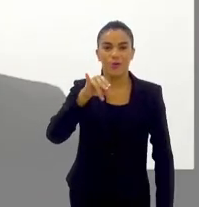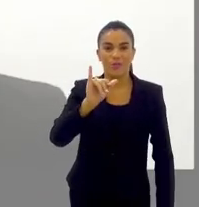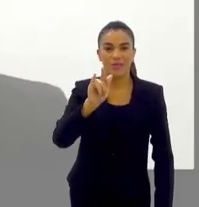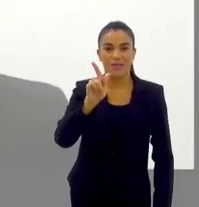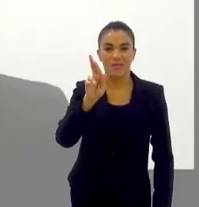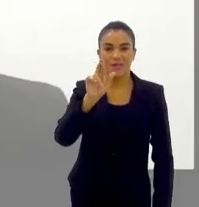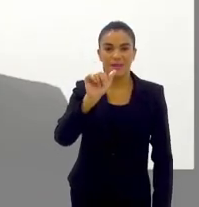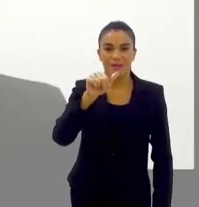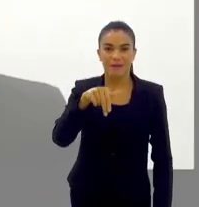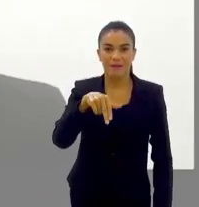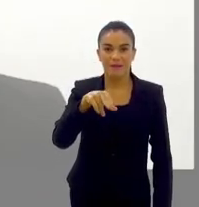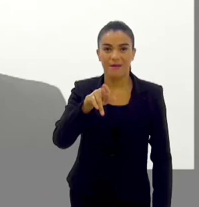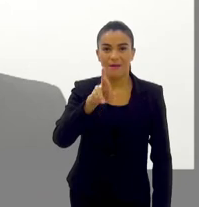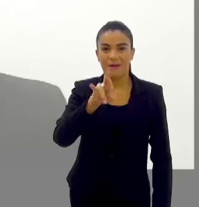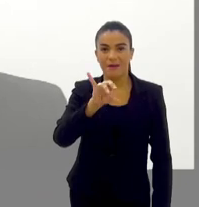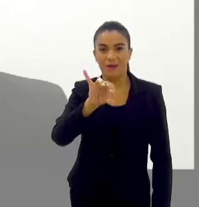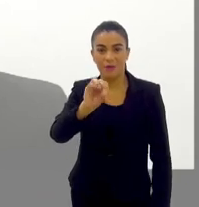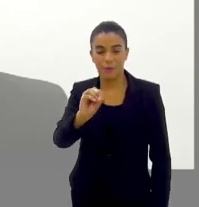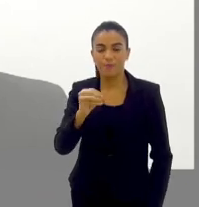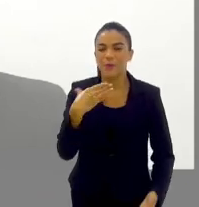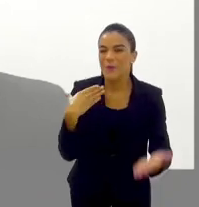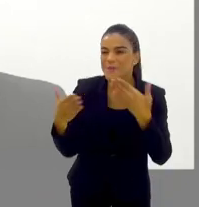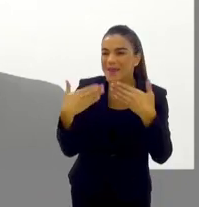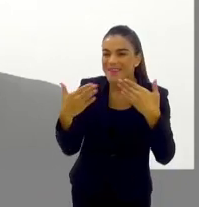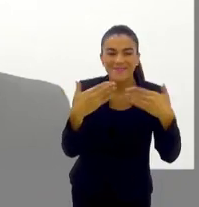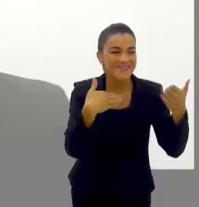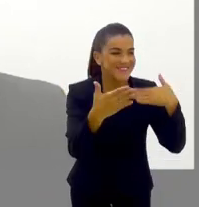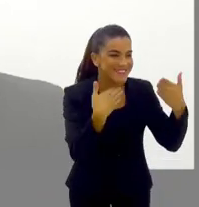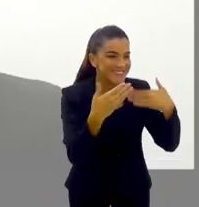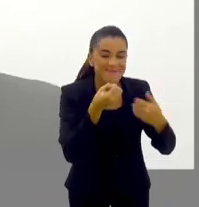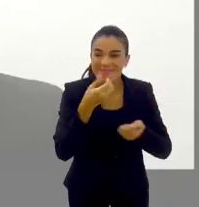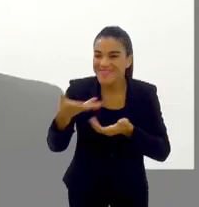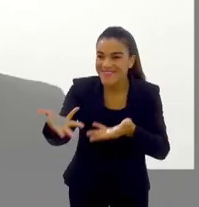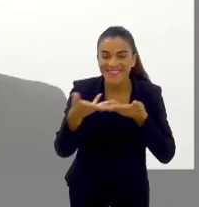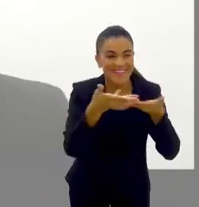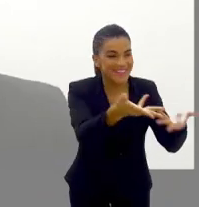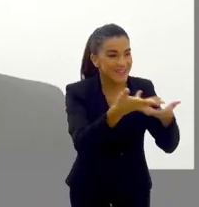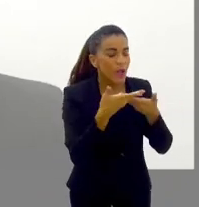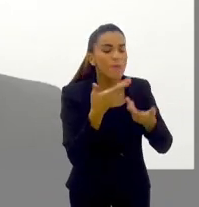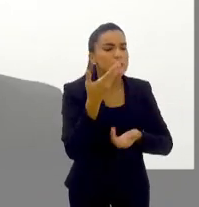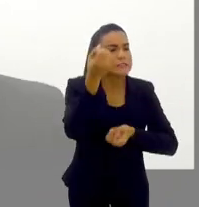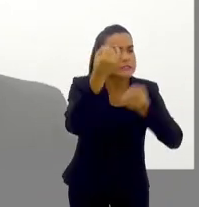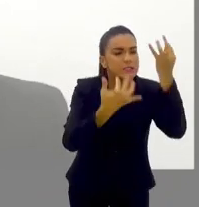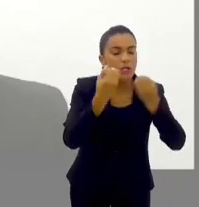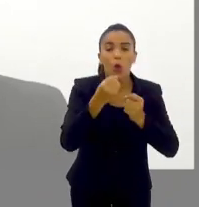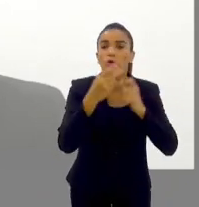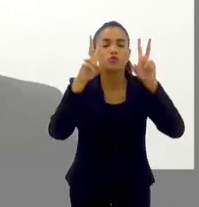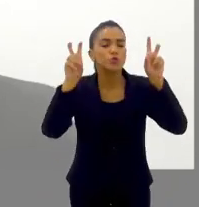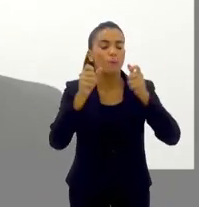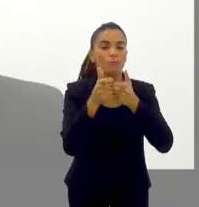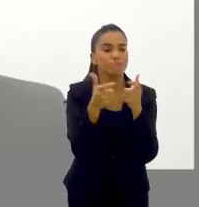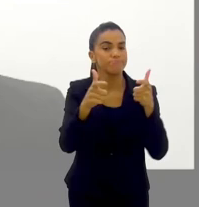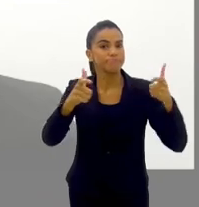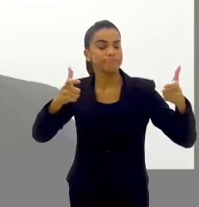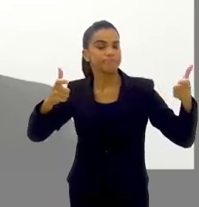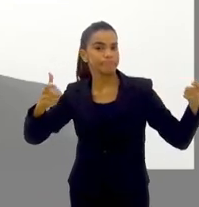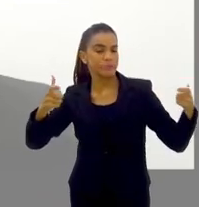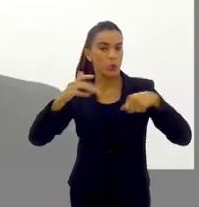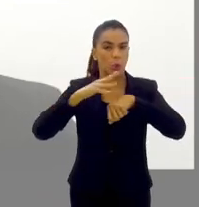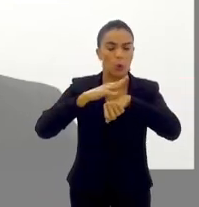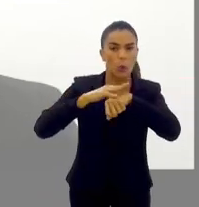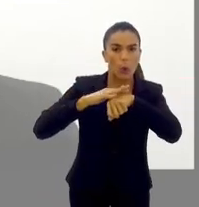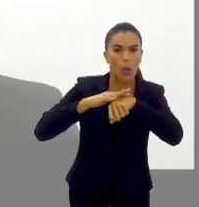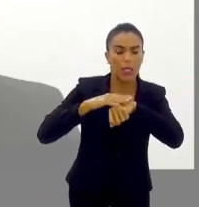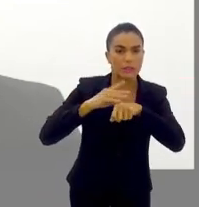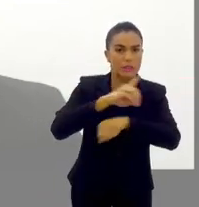Sejam muito bem-vindos. Para a gente começar aqui o programa, doutor Charbel, eu queria que você falasse para a gente a respeito do aumento desses números, né? Em comparação